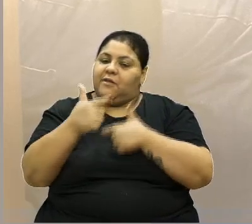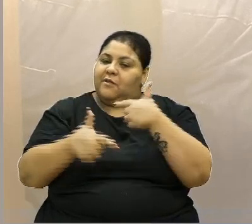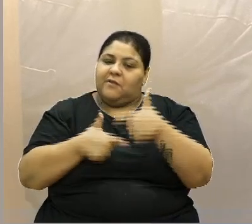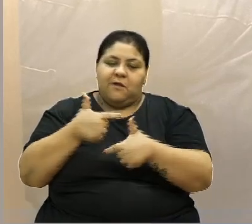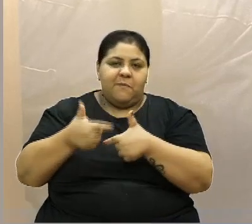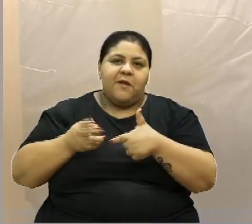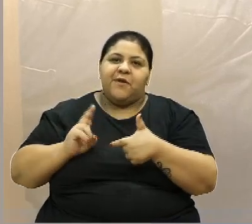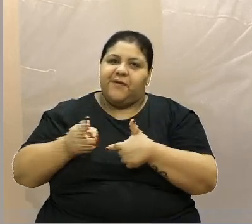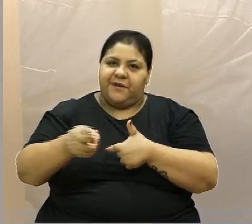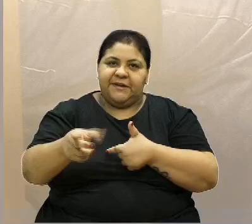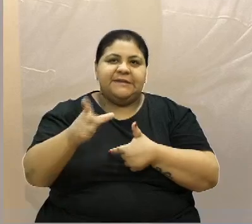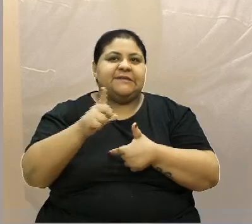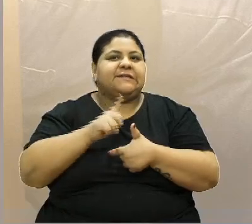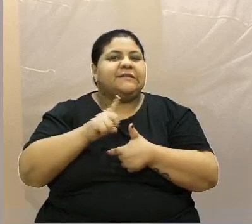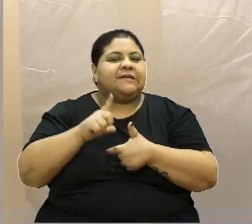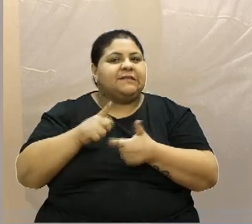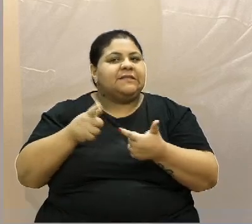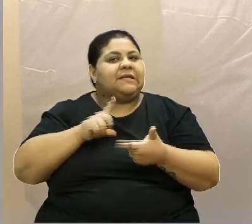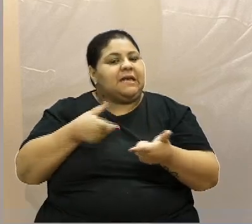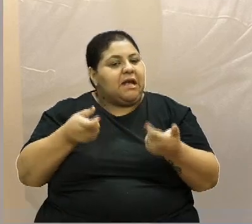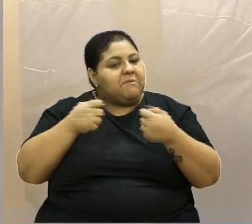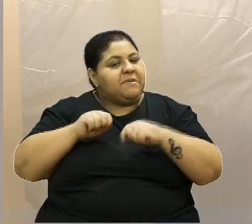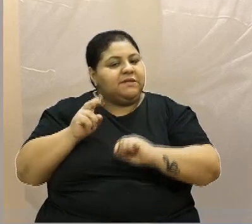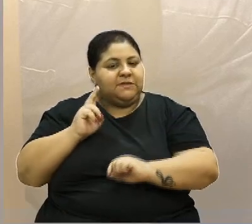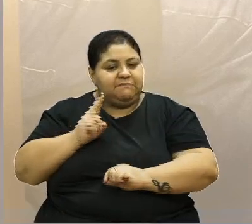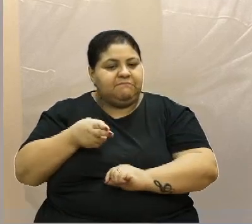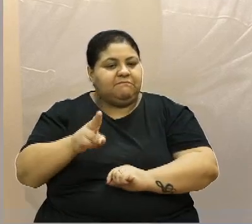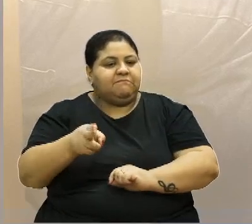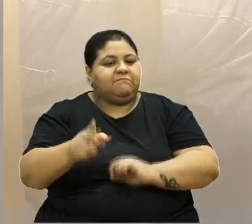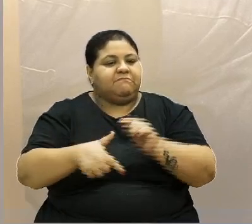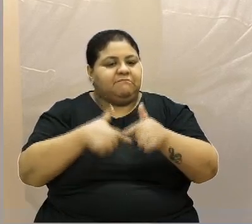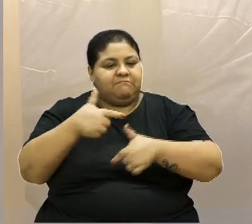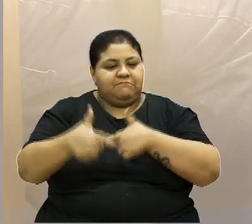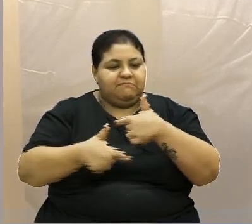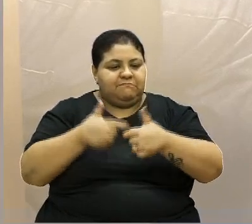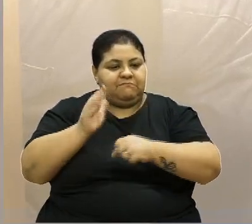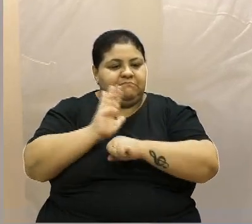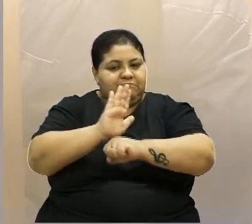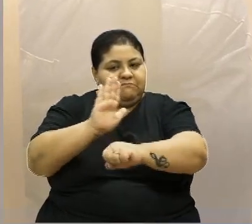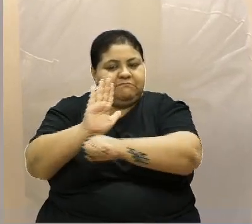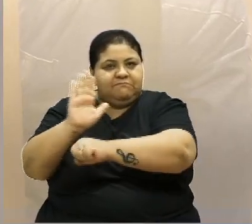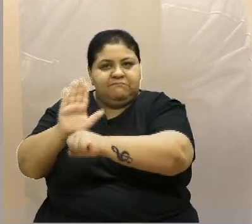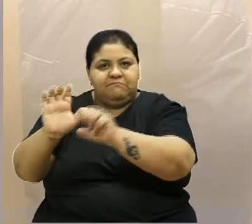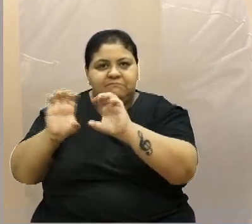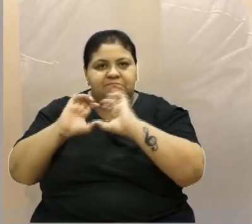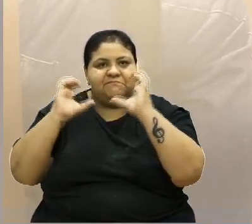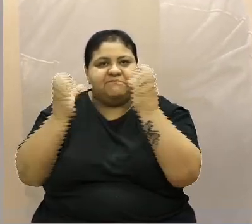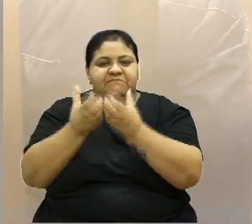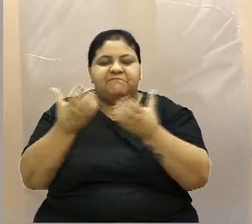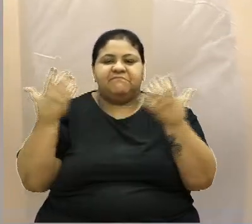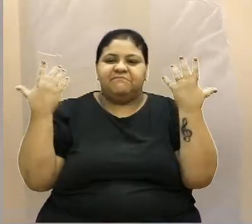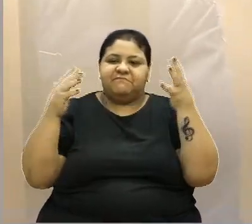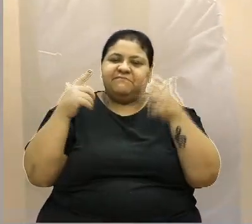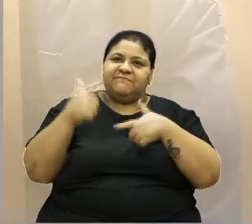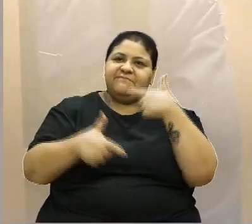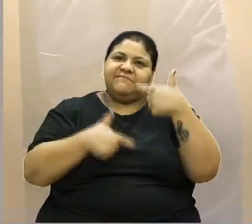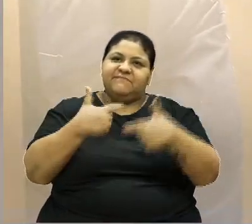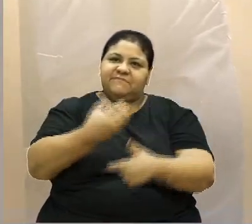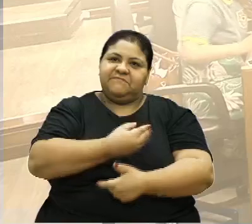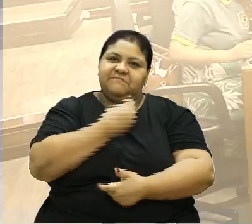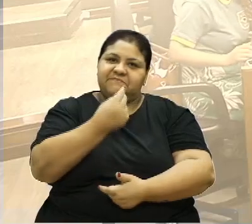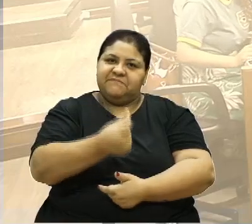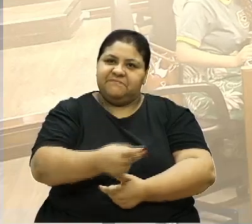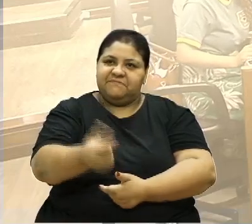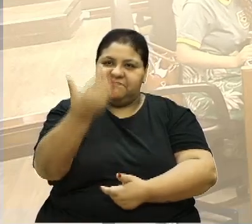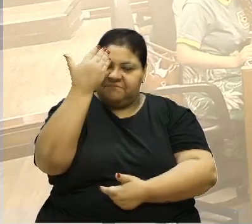aqui e o senhor tem condições de continuar prestando ajuda à população. Parabéns pelo trabalho e vida longa.